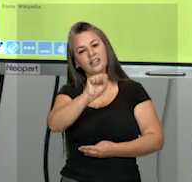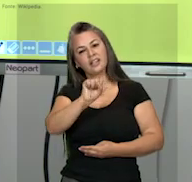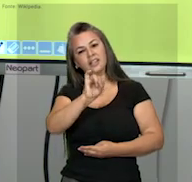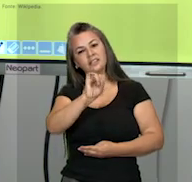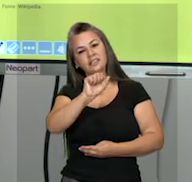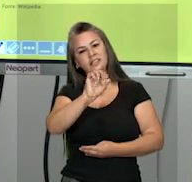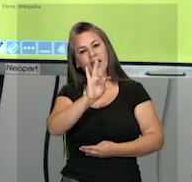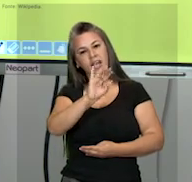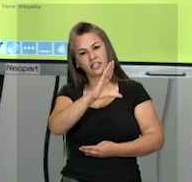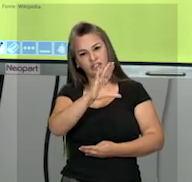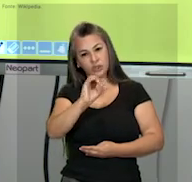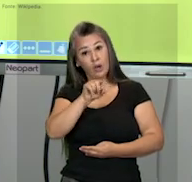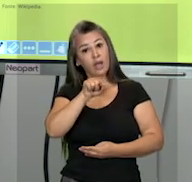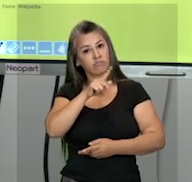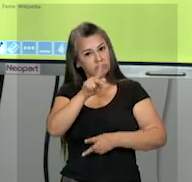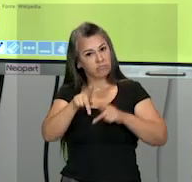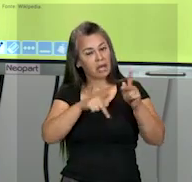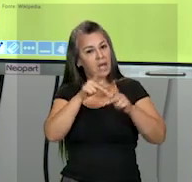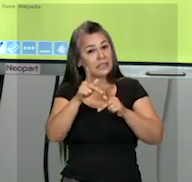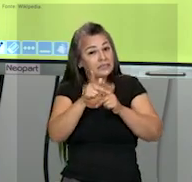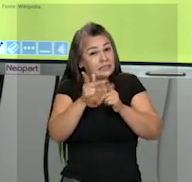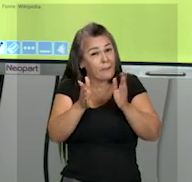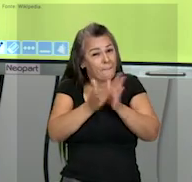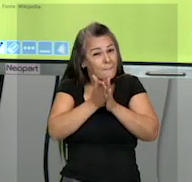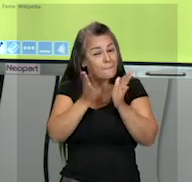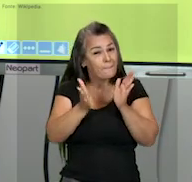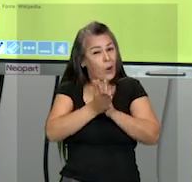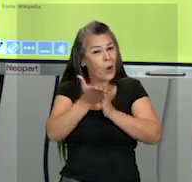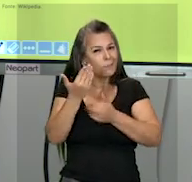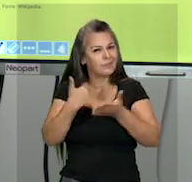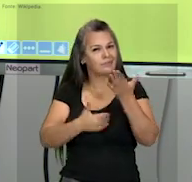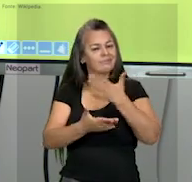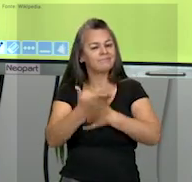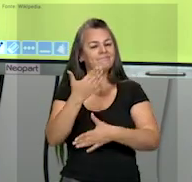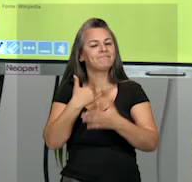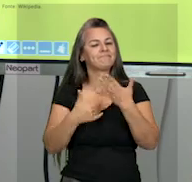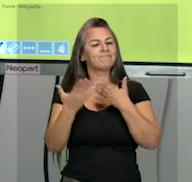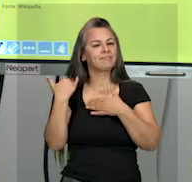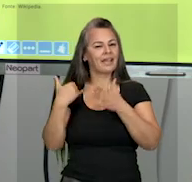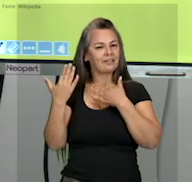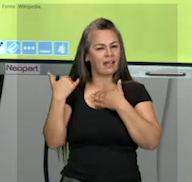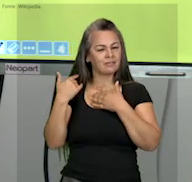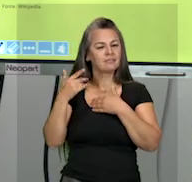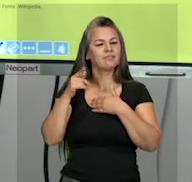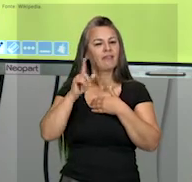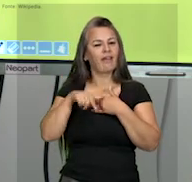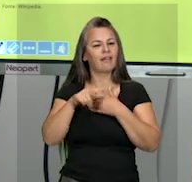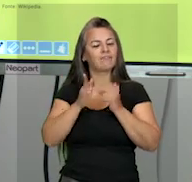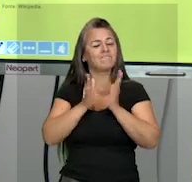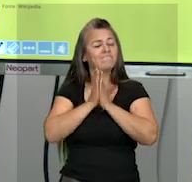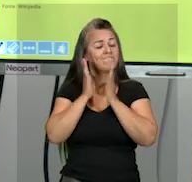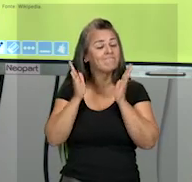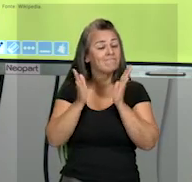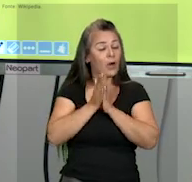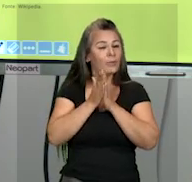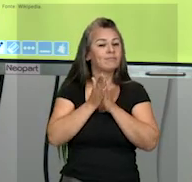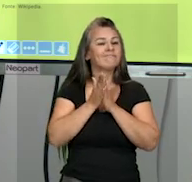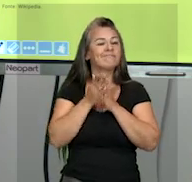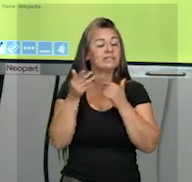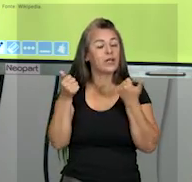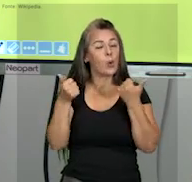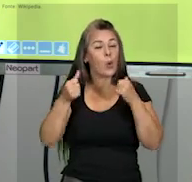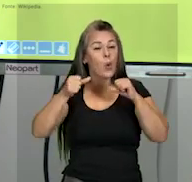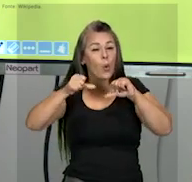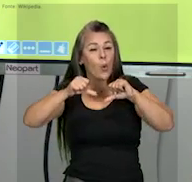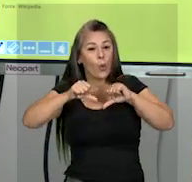década de 80, eles, pelo fato da população ser muito pobre, eles começam a se